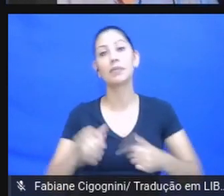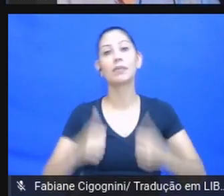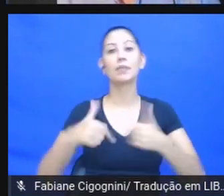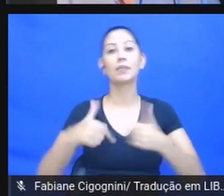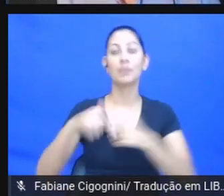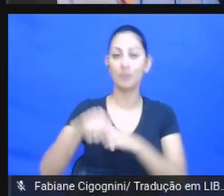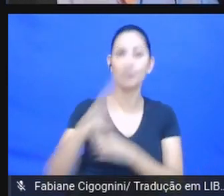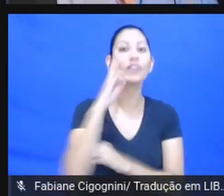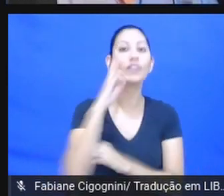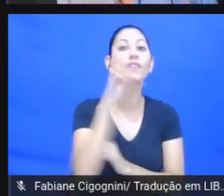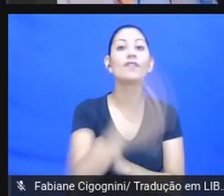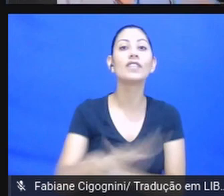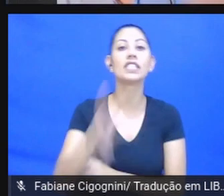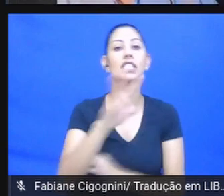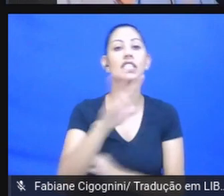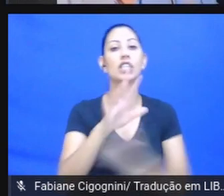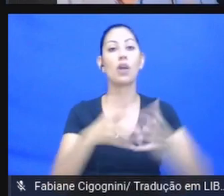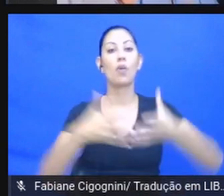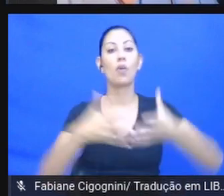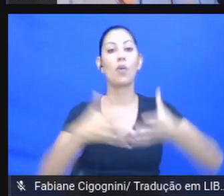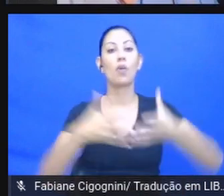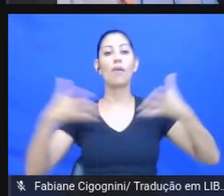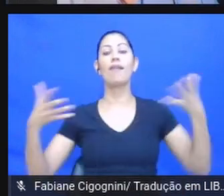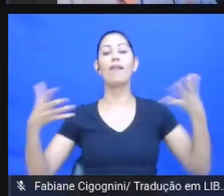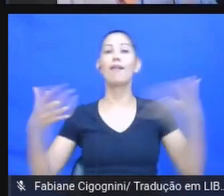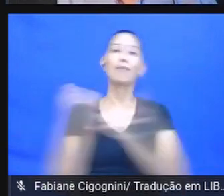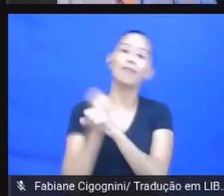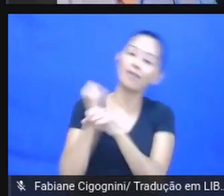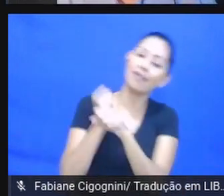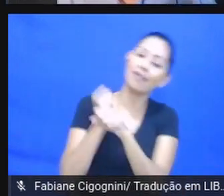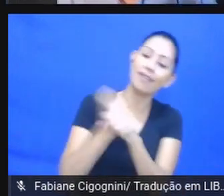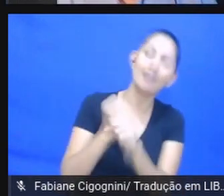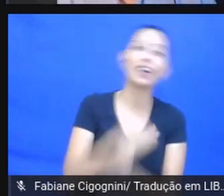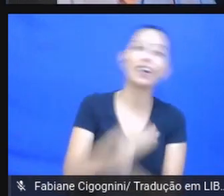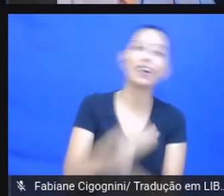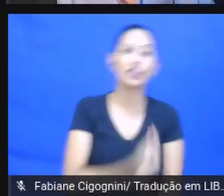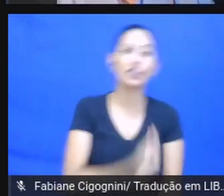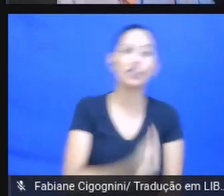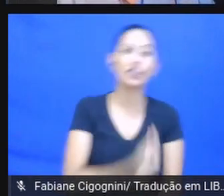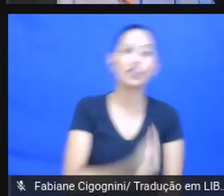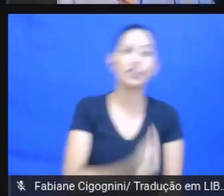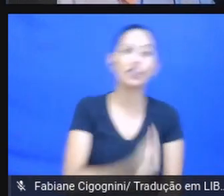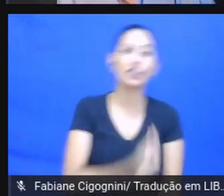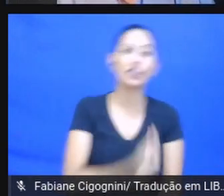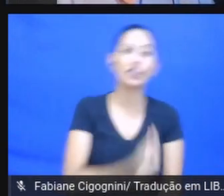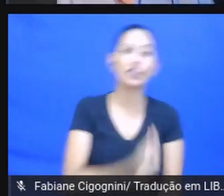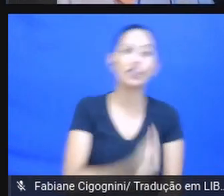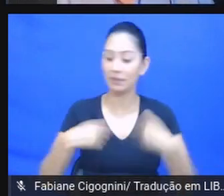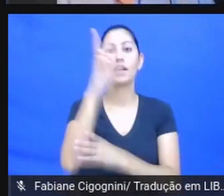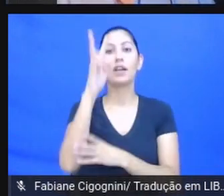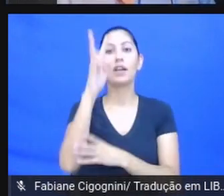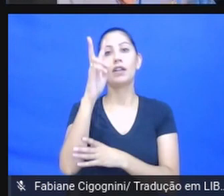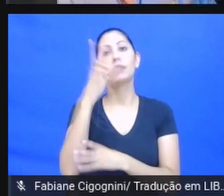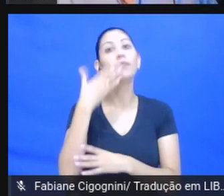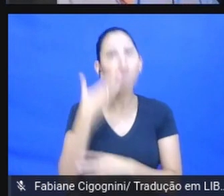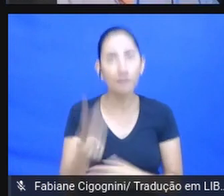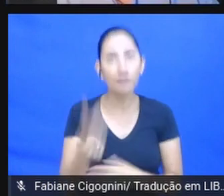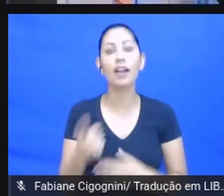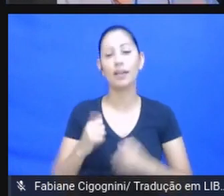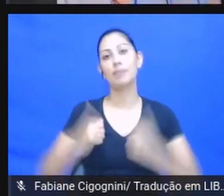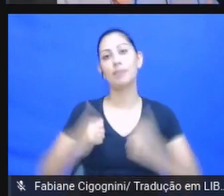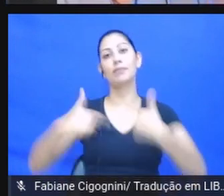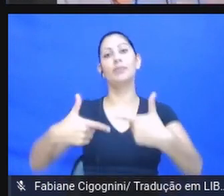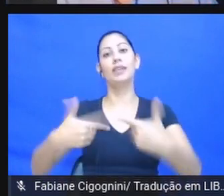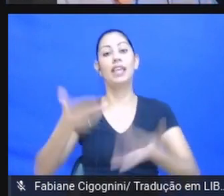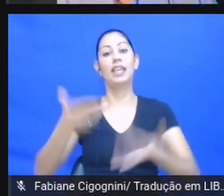visão ampla de aprender ao longo da vida, de aprender com uma vida que vale a pena, aprender a equilibrar tudo,